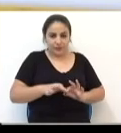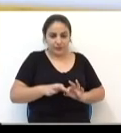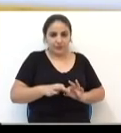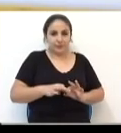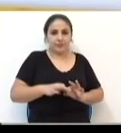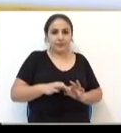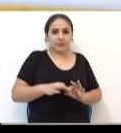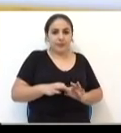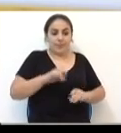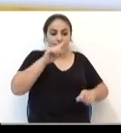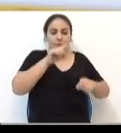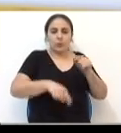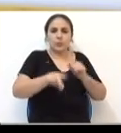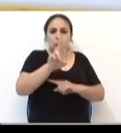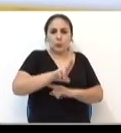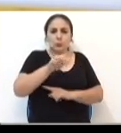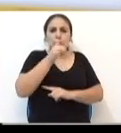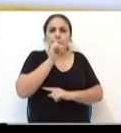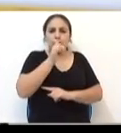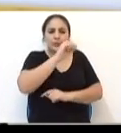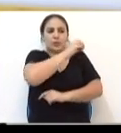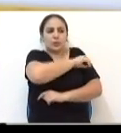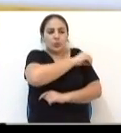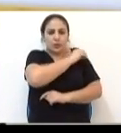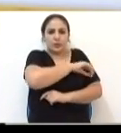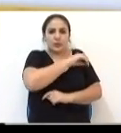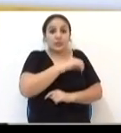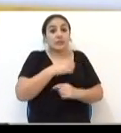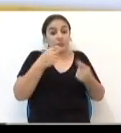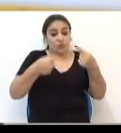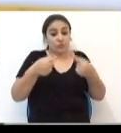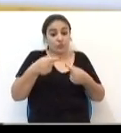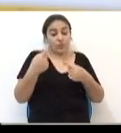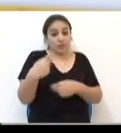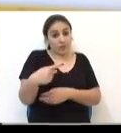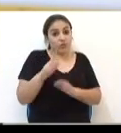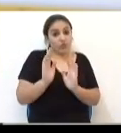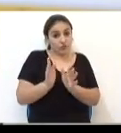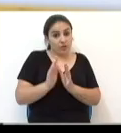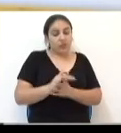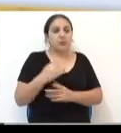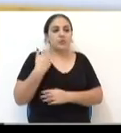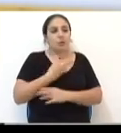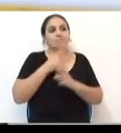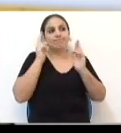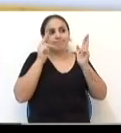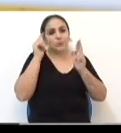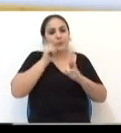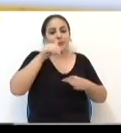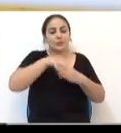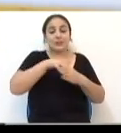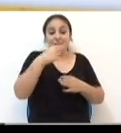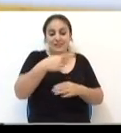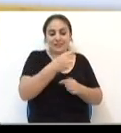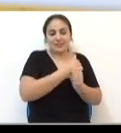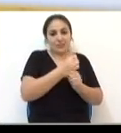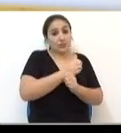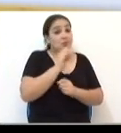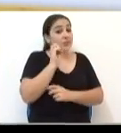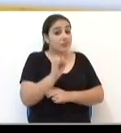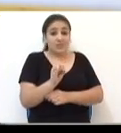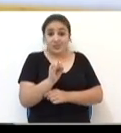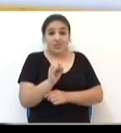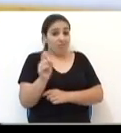projeto de proibição do consumo de bebida alcoólica que está sendo tratado aqui, que a gente espera que seja votado esse